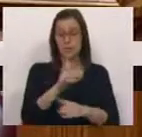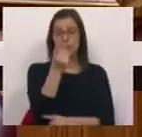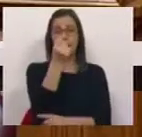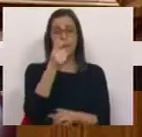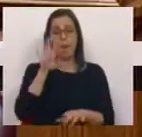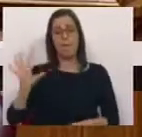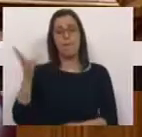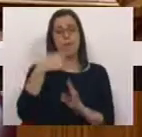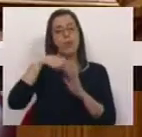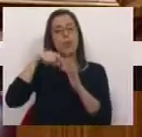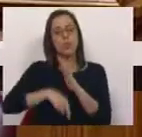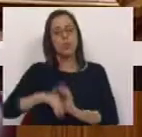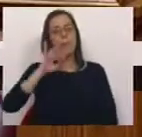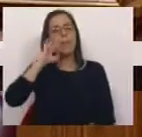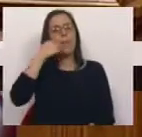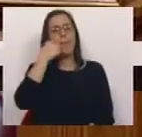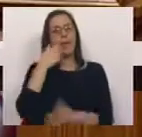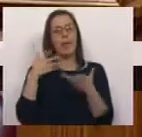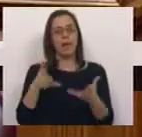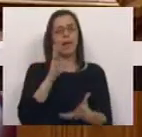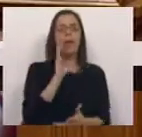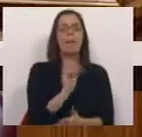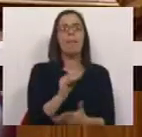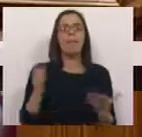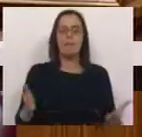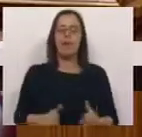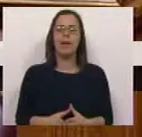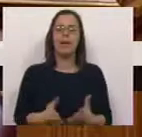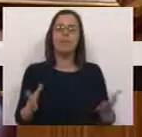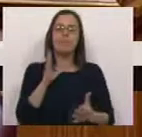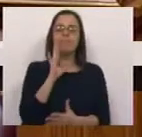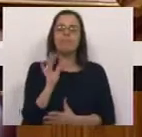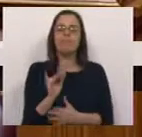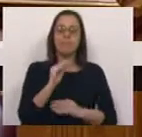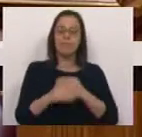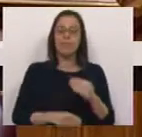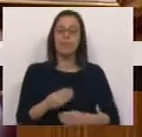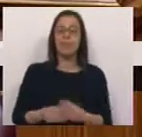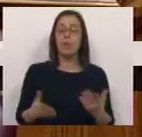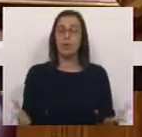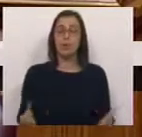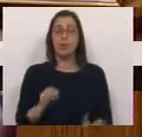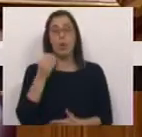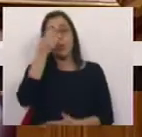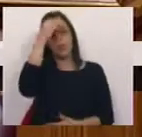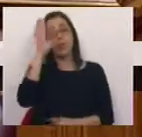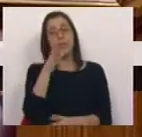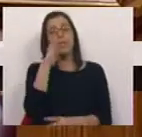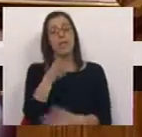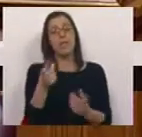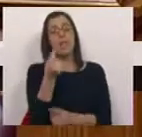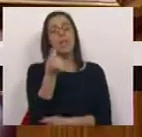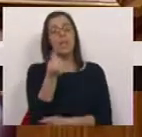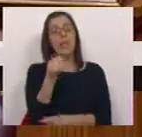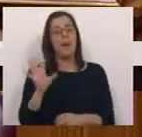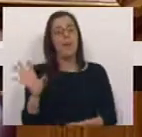dinheiro que os países do Sul desperdiçaram na ajuda à banca, inclusivamente à banca holandesa, ou que se esqueceu de referir os